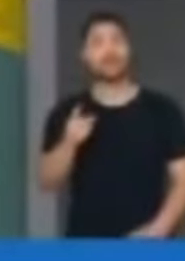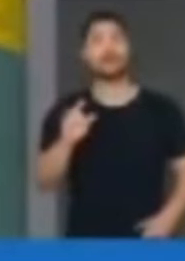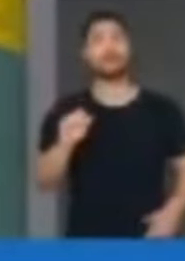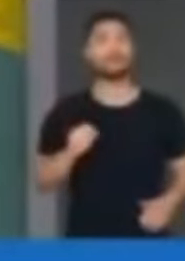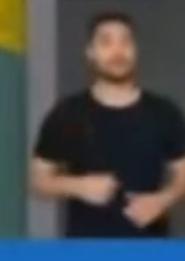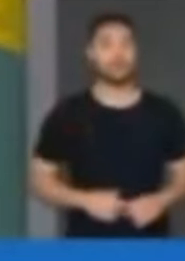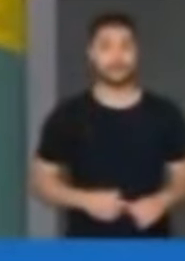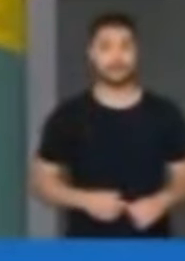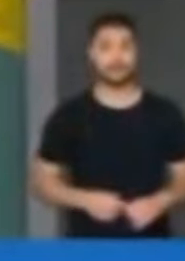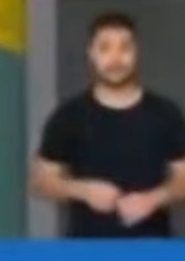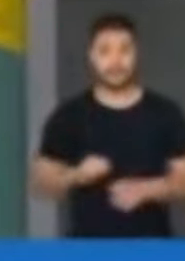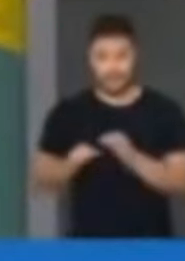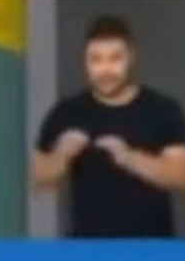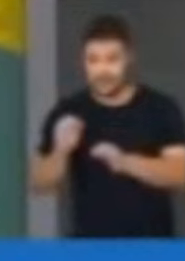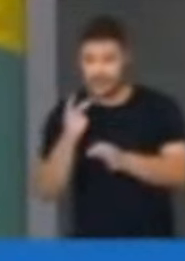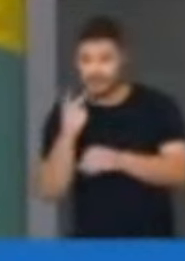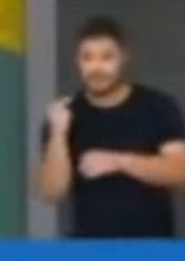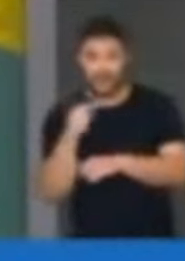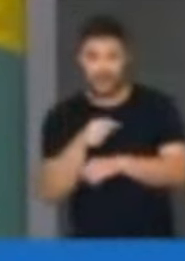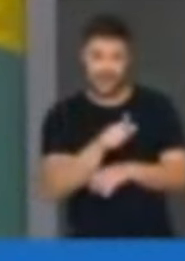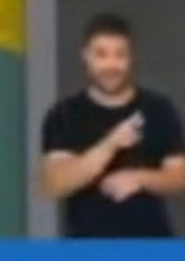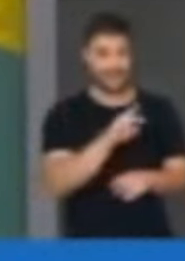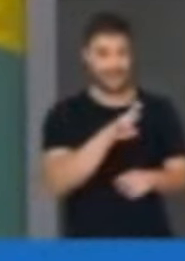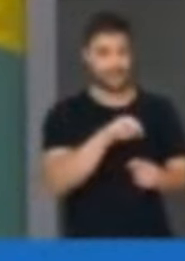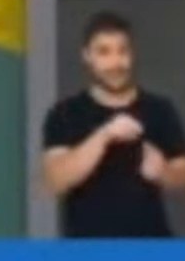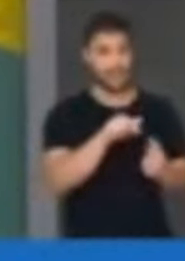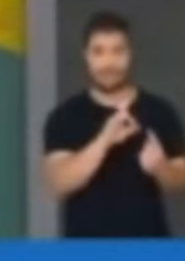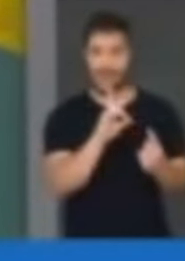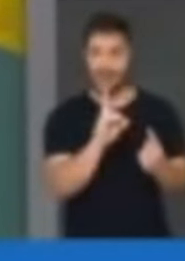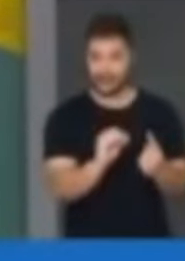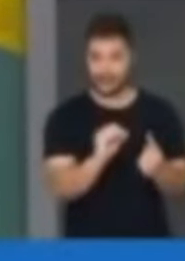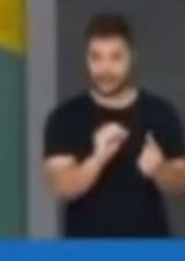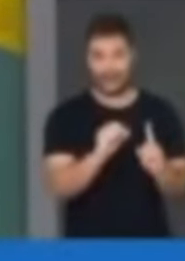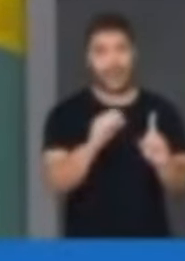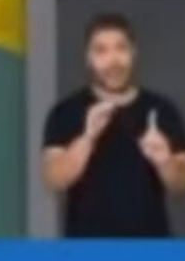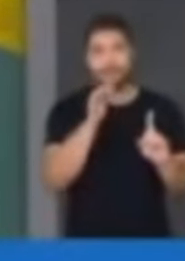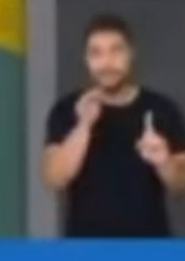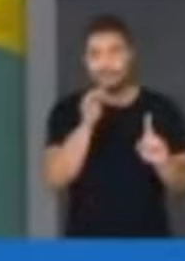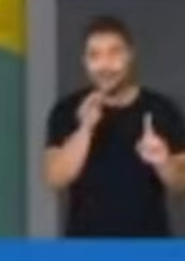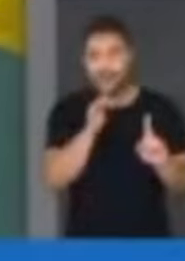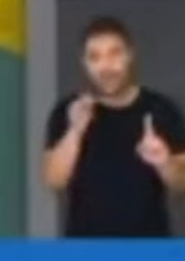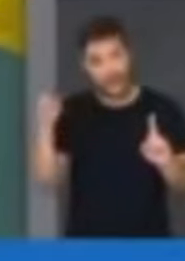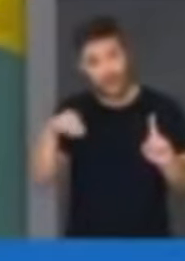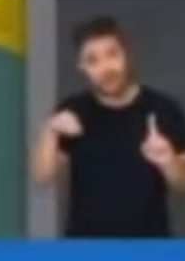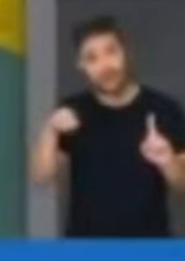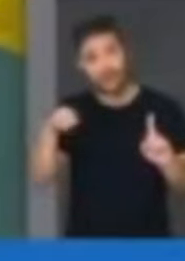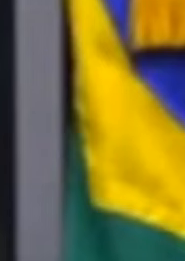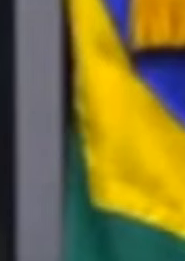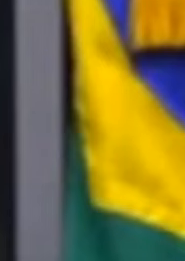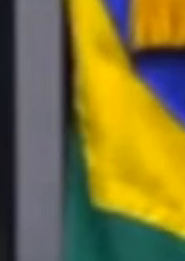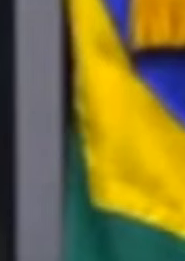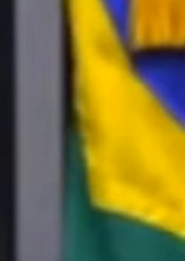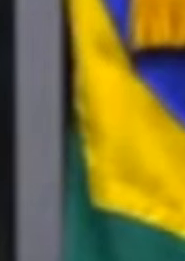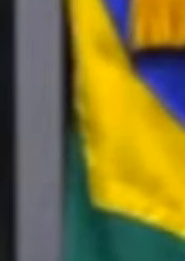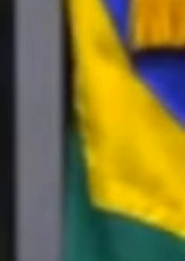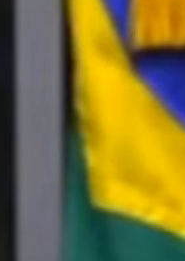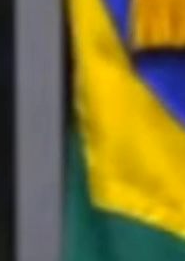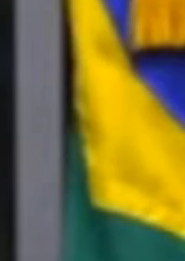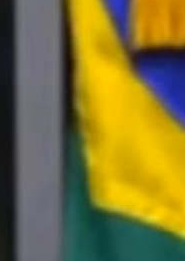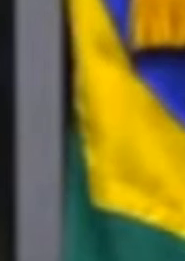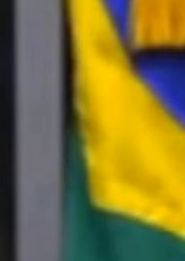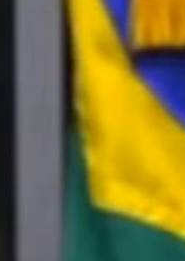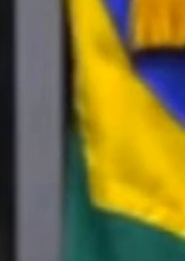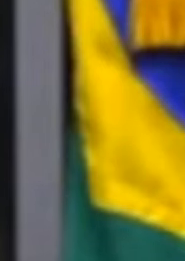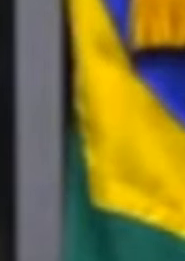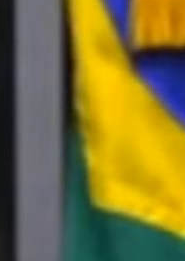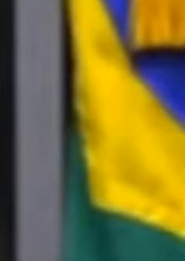aqui da casa, foi o seguinte: Guilherme Amado, fofoqueiro oficial do Metrópolis, fez uma matéria